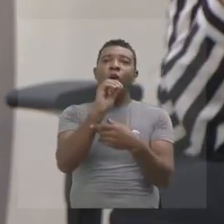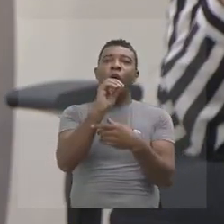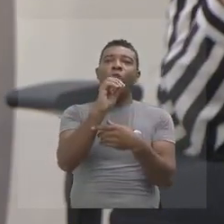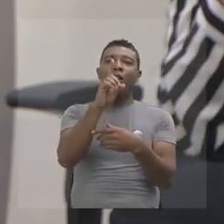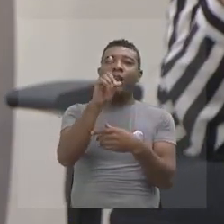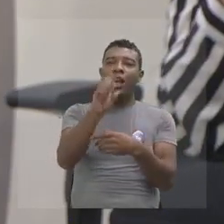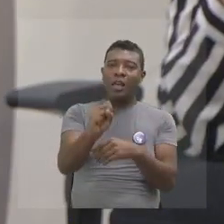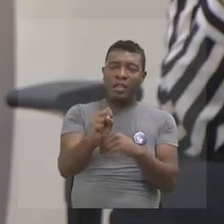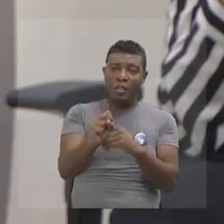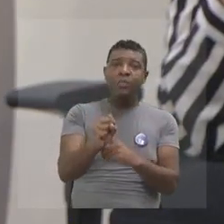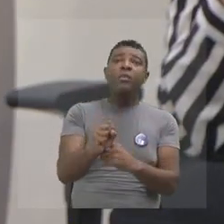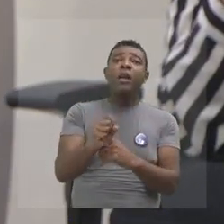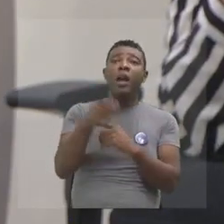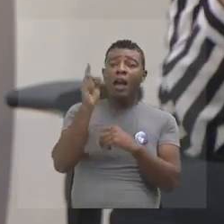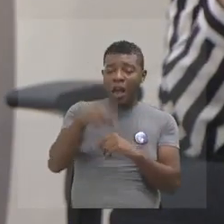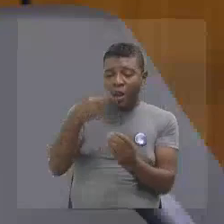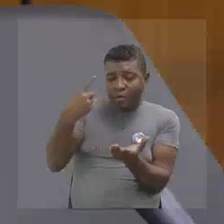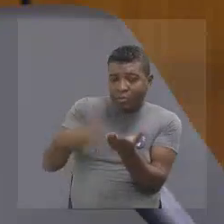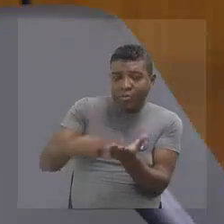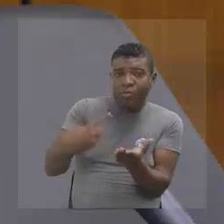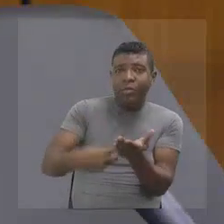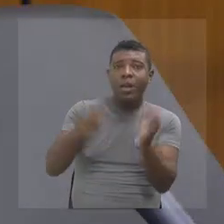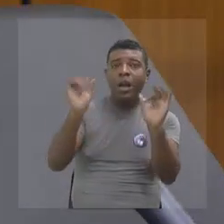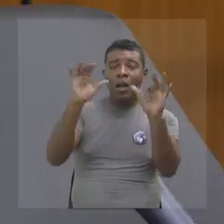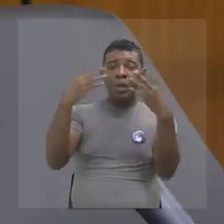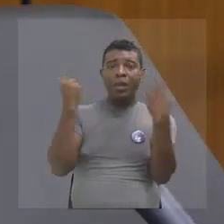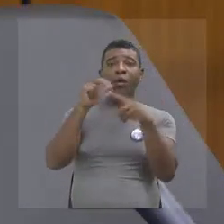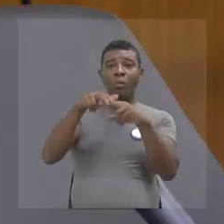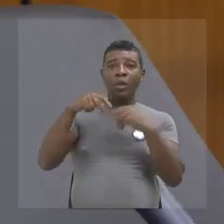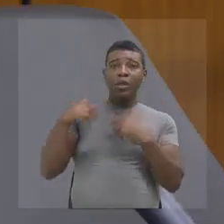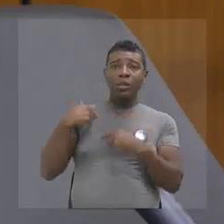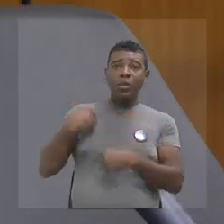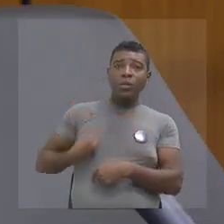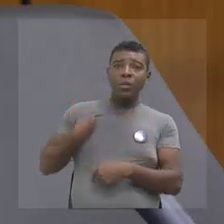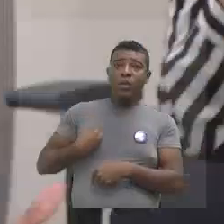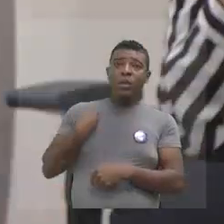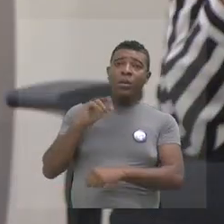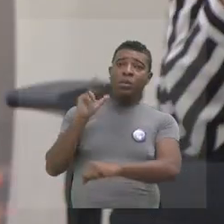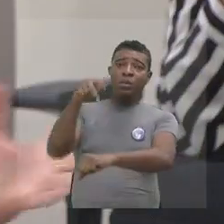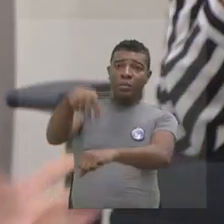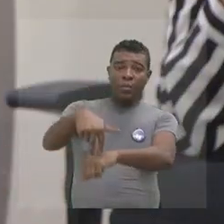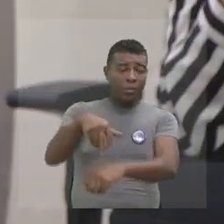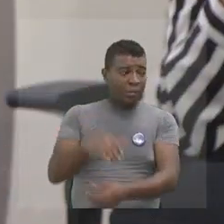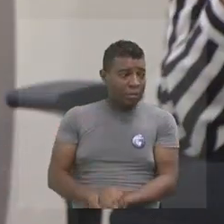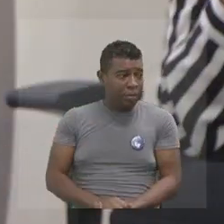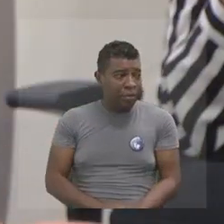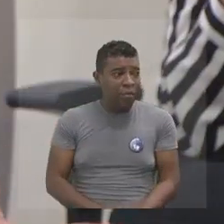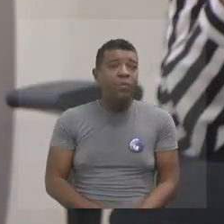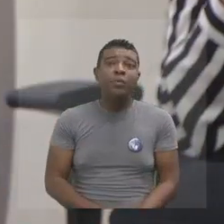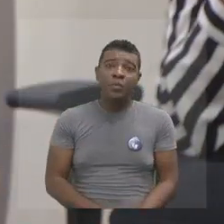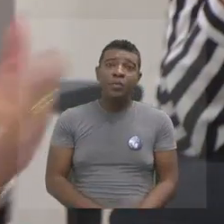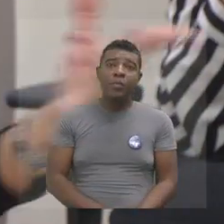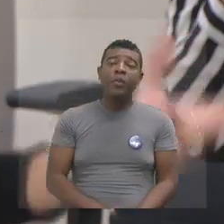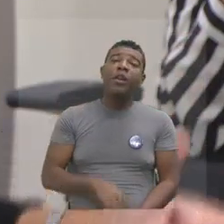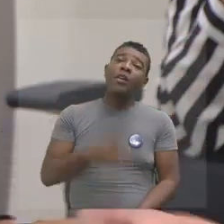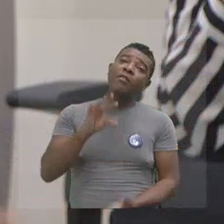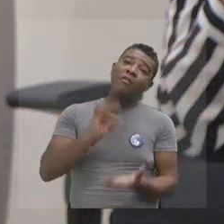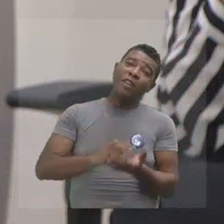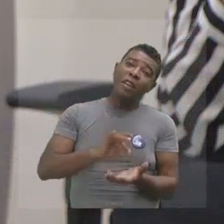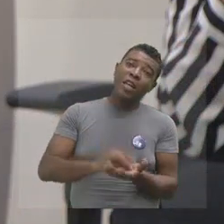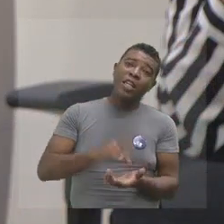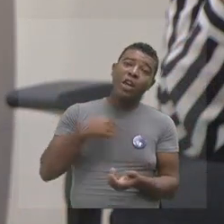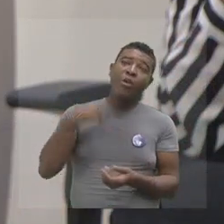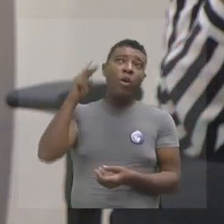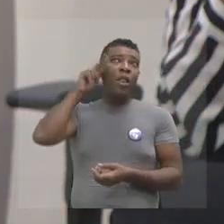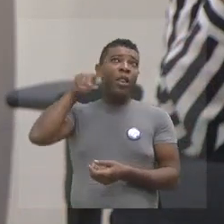estritamente de compromisso ambiental por isso que eu estive presente bem e eu de fato não me recordo Eu não estive